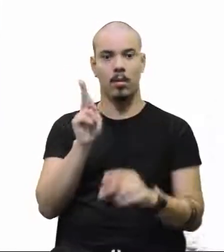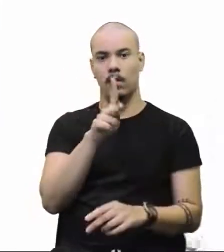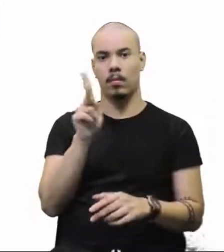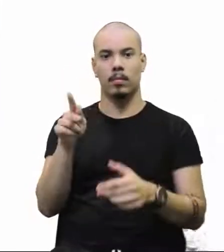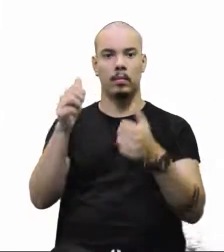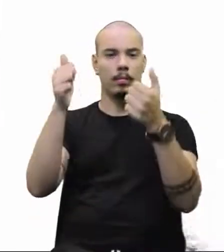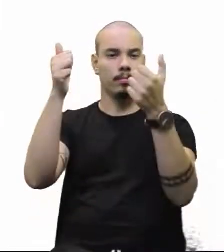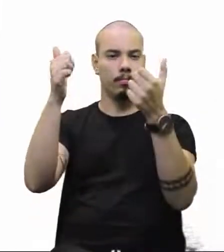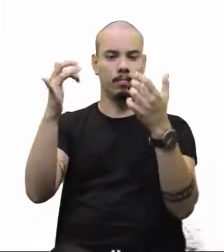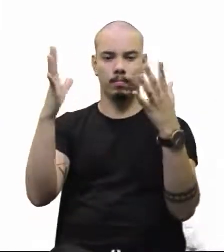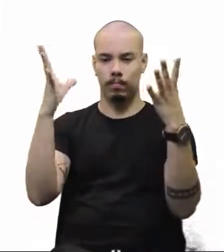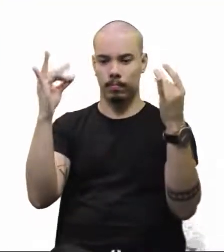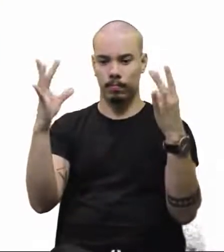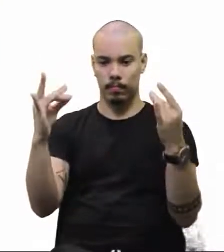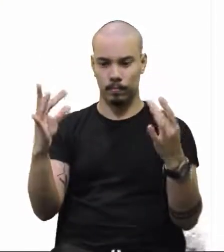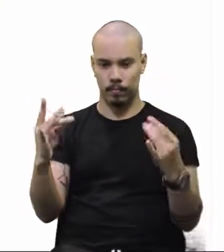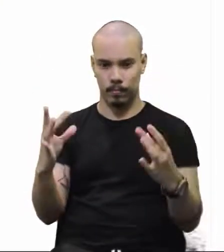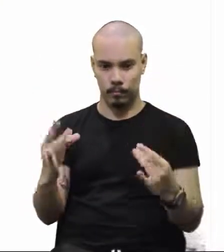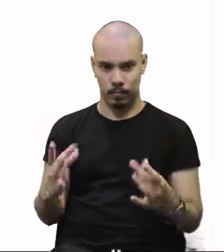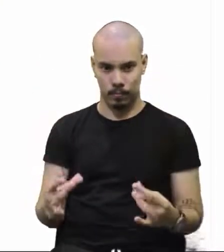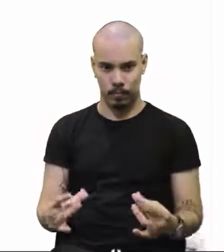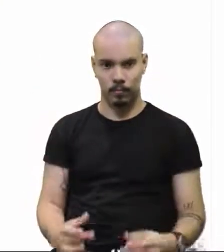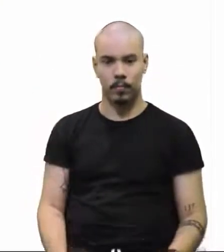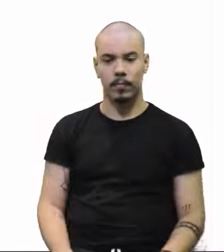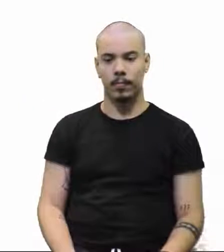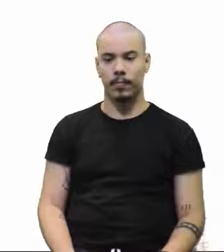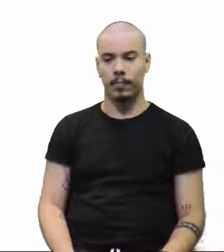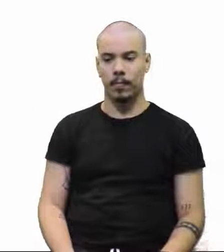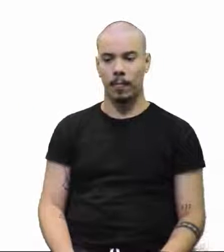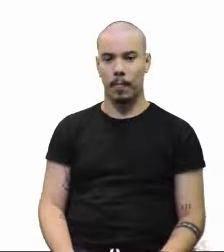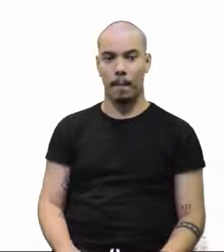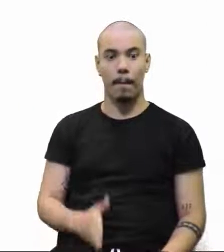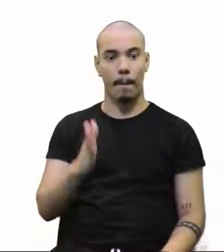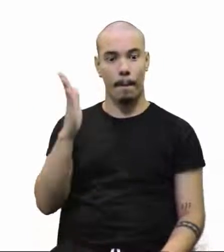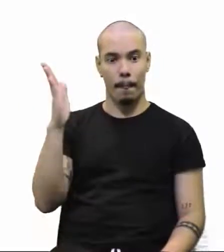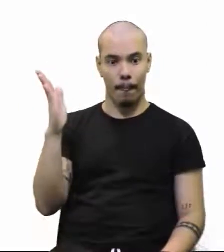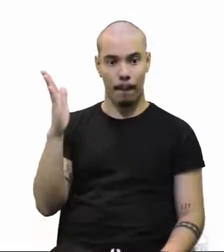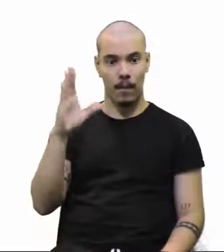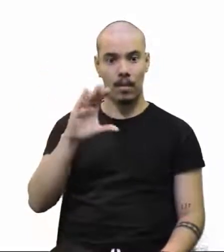aí, é a terceira lei de Newton. Bom, o canhão de Gauss é um